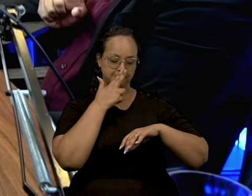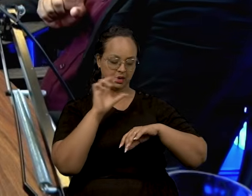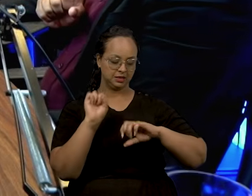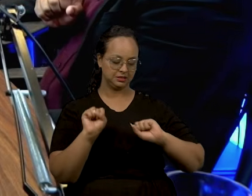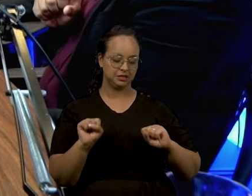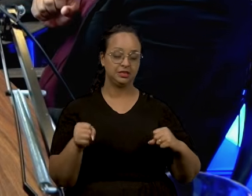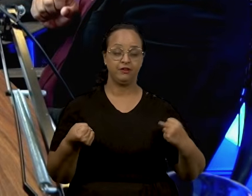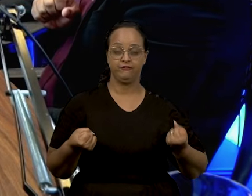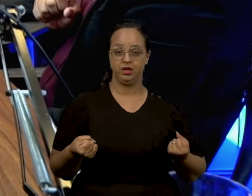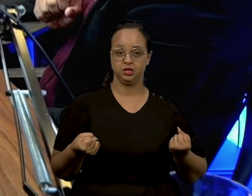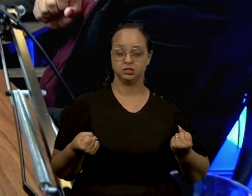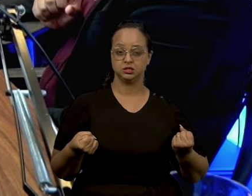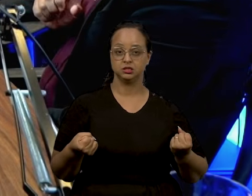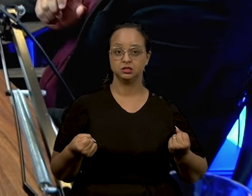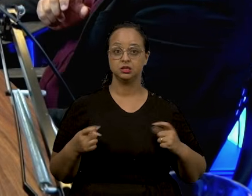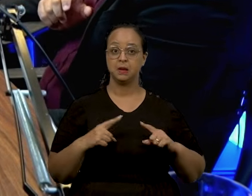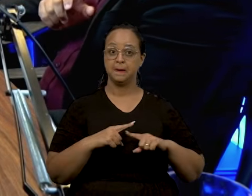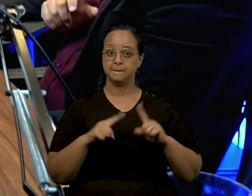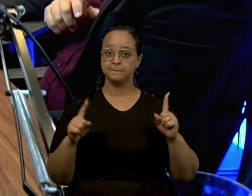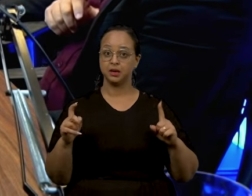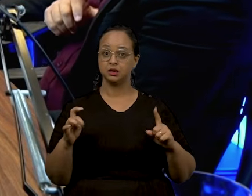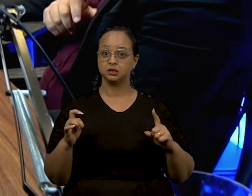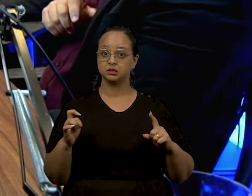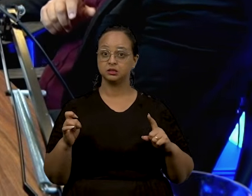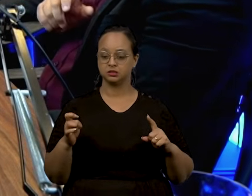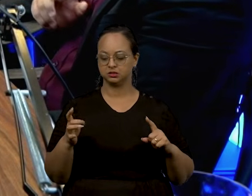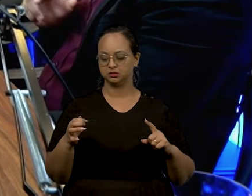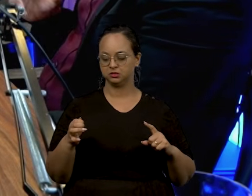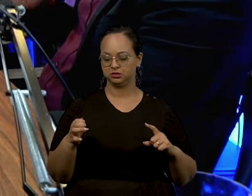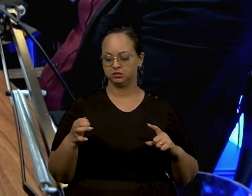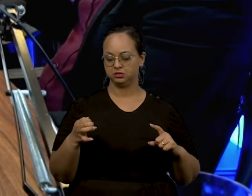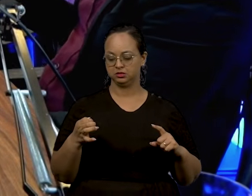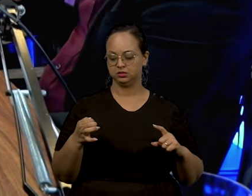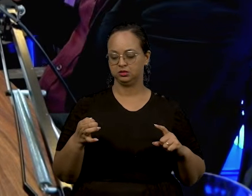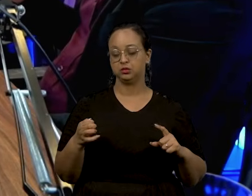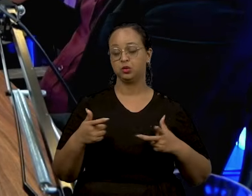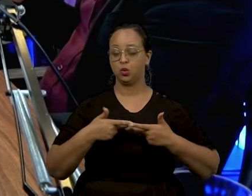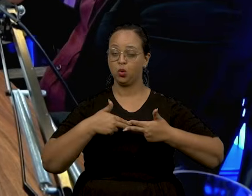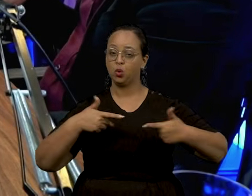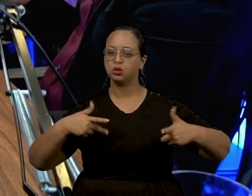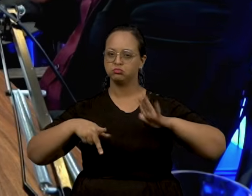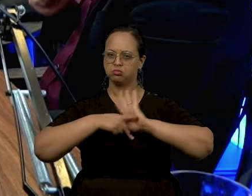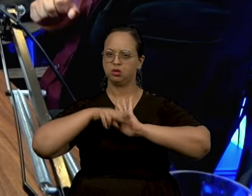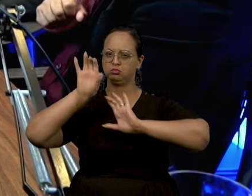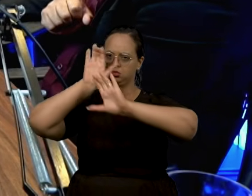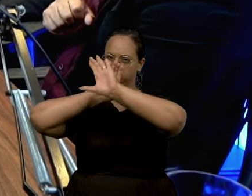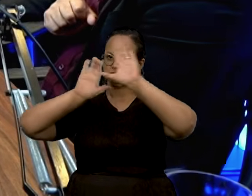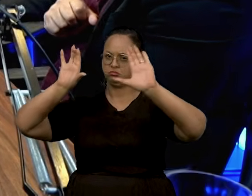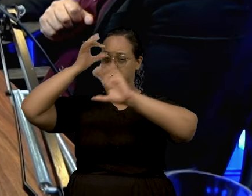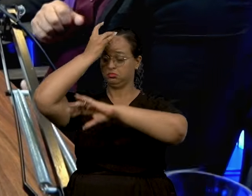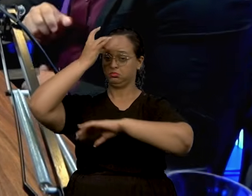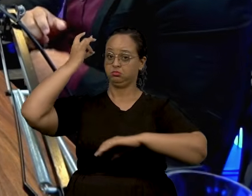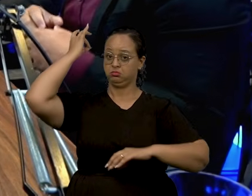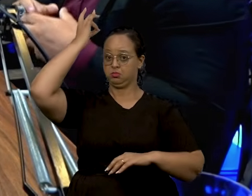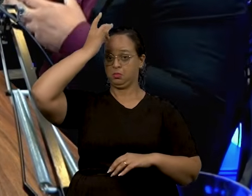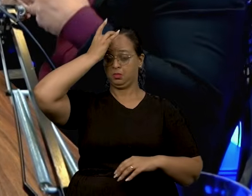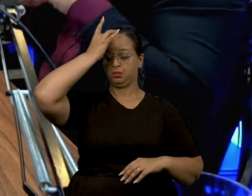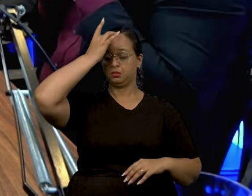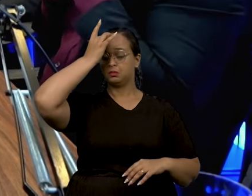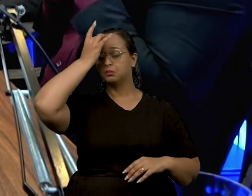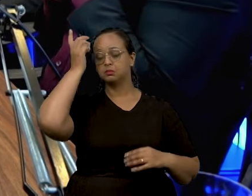espirituais, normalmente você não vai ver o homem fazendo a defesa, porque nas questões espirituais